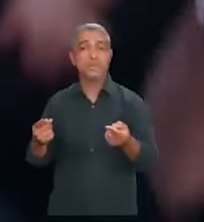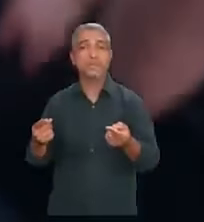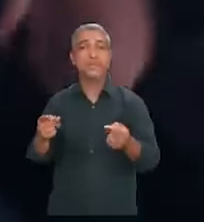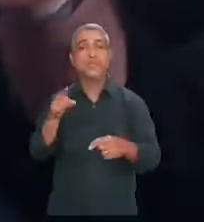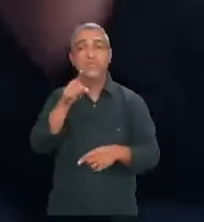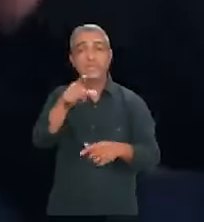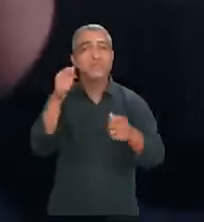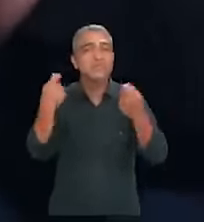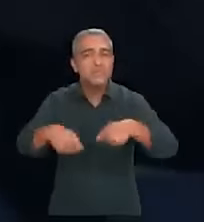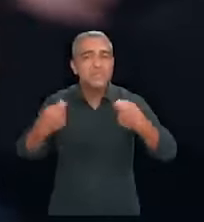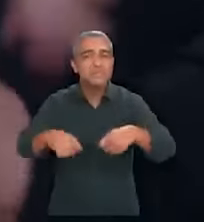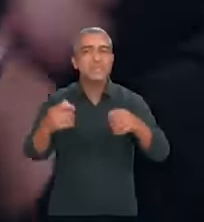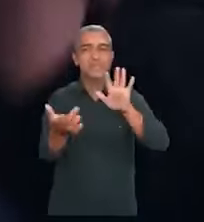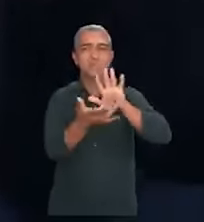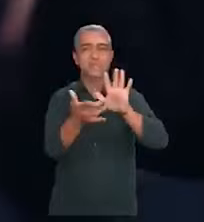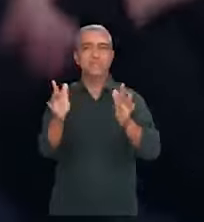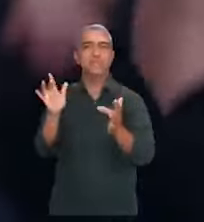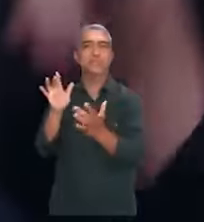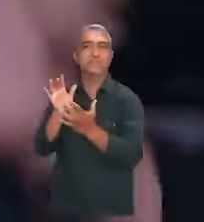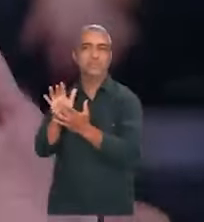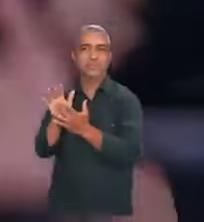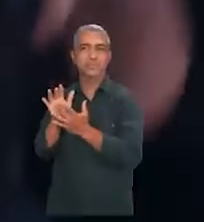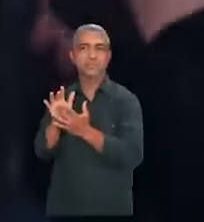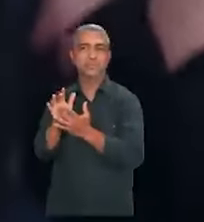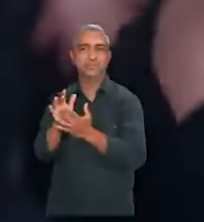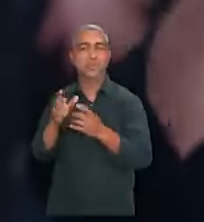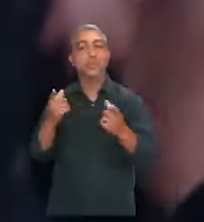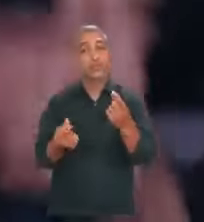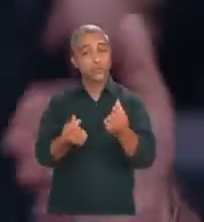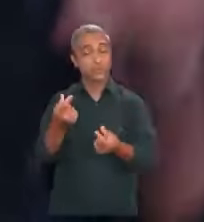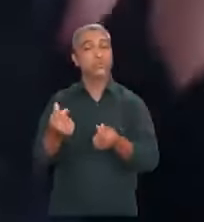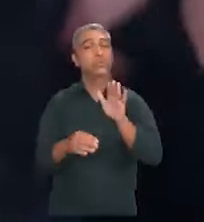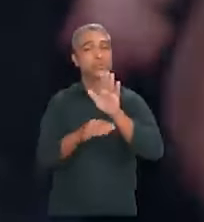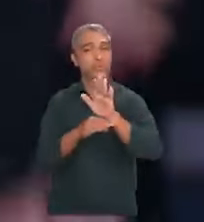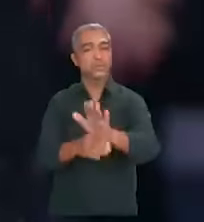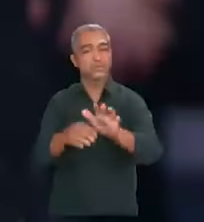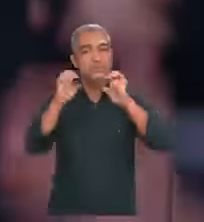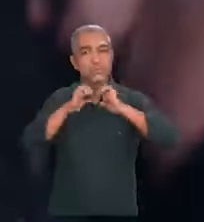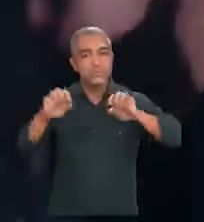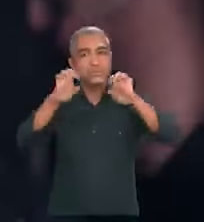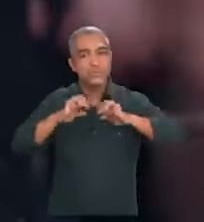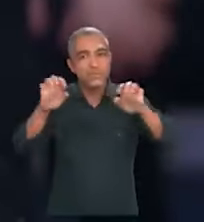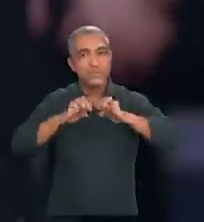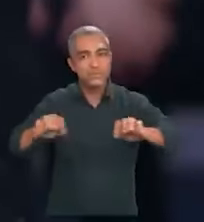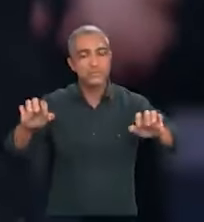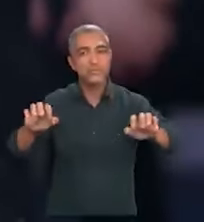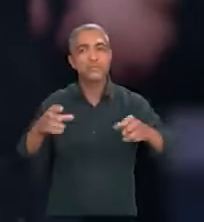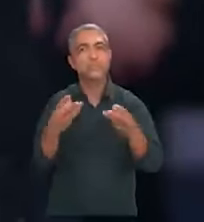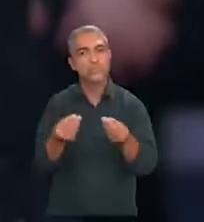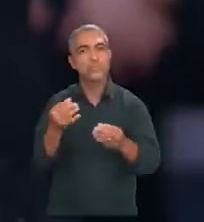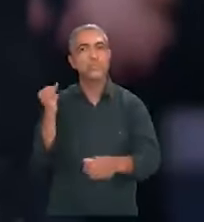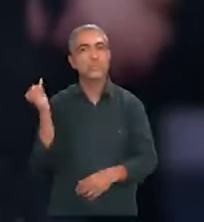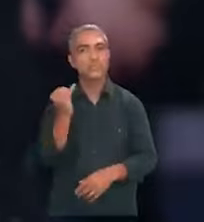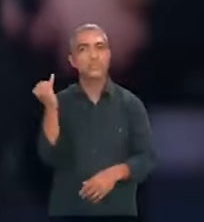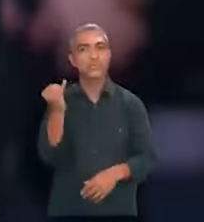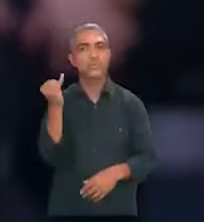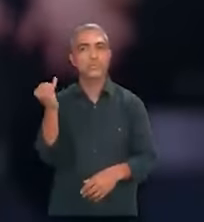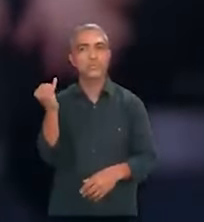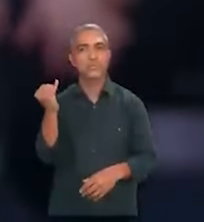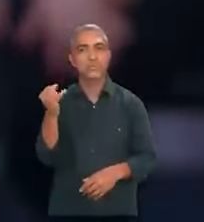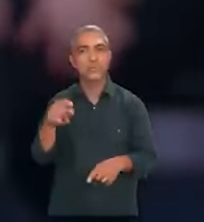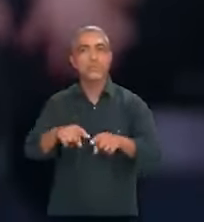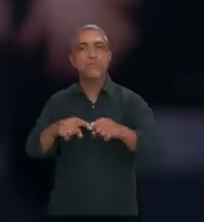cristão já está investindo na obra então o dinheiro é fundamental para que a obra missionária